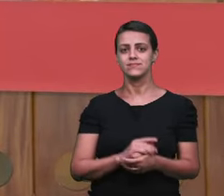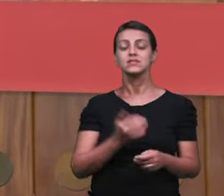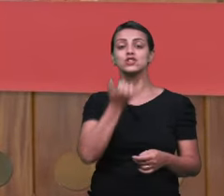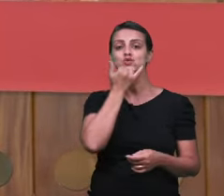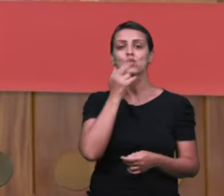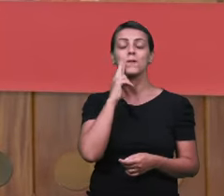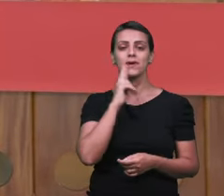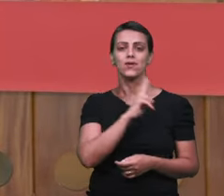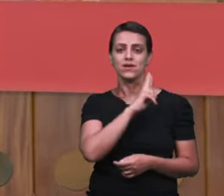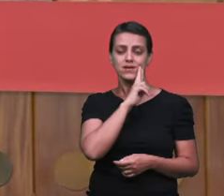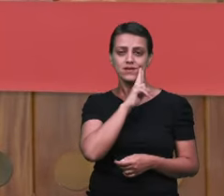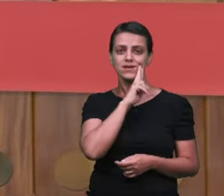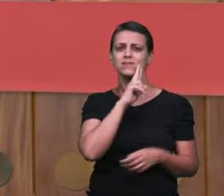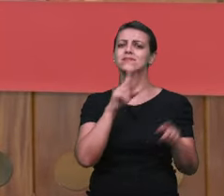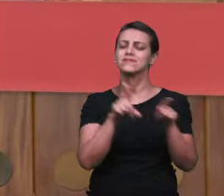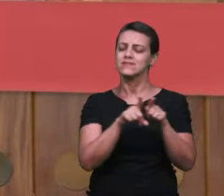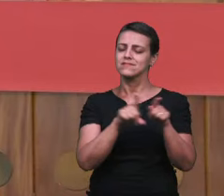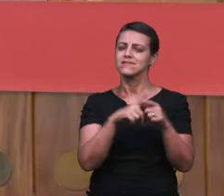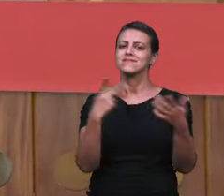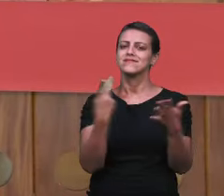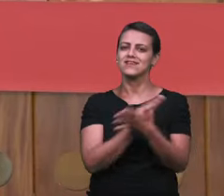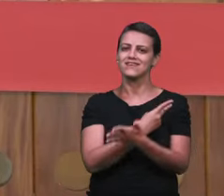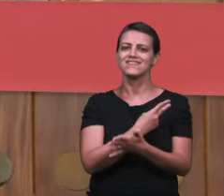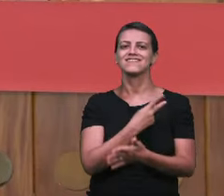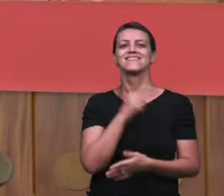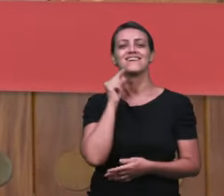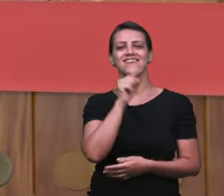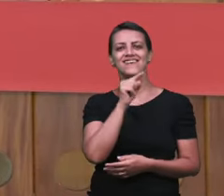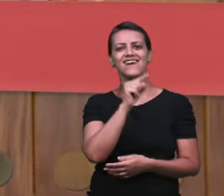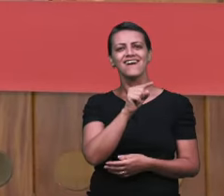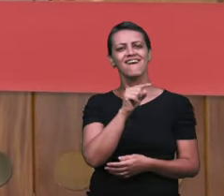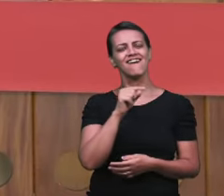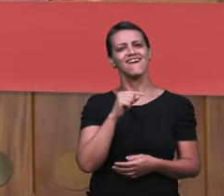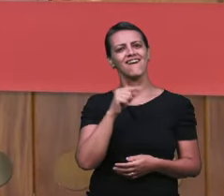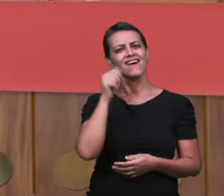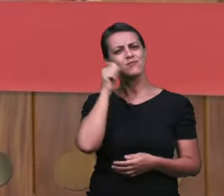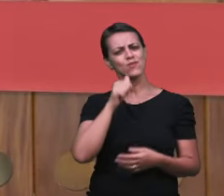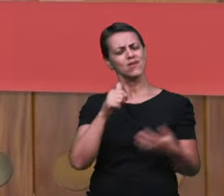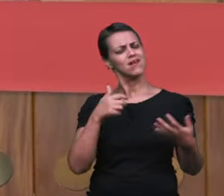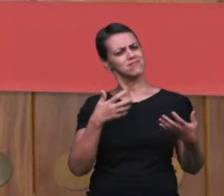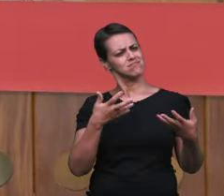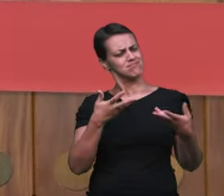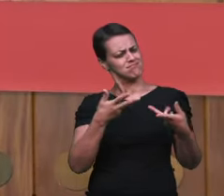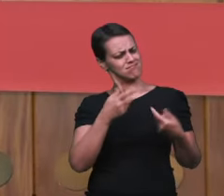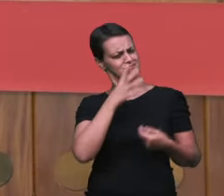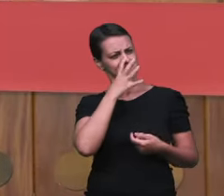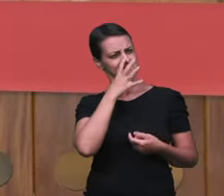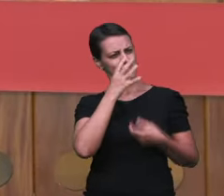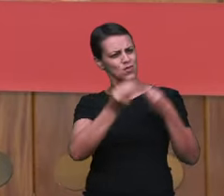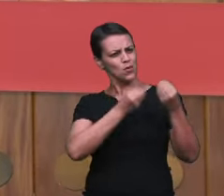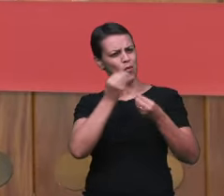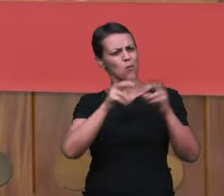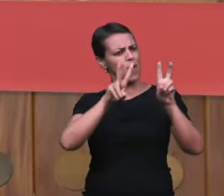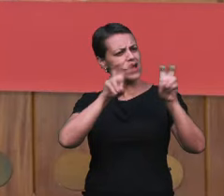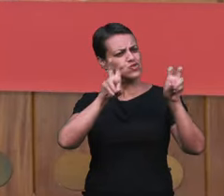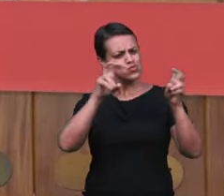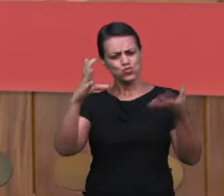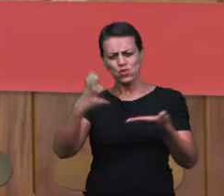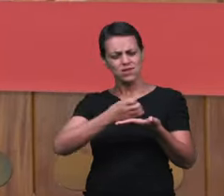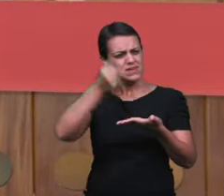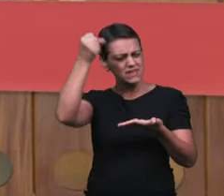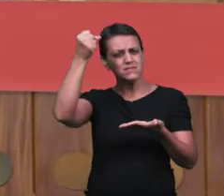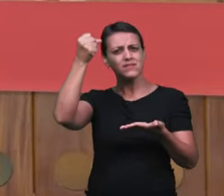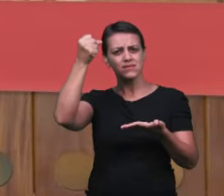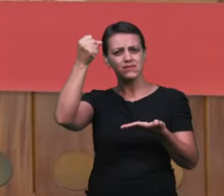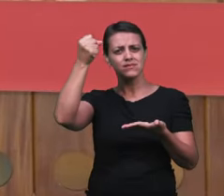antes do evento Trombetas e Festas 3, ela ficou maravilhada pela igreja falar sobre o arrebatamento e comentou